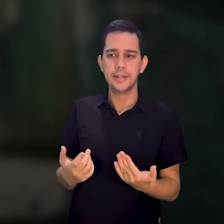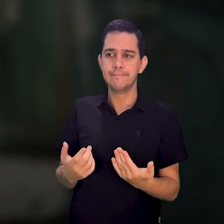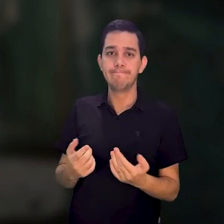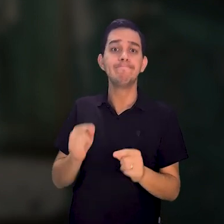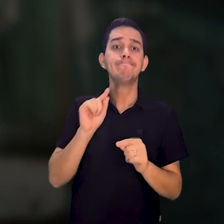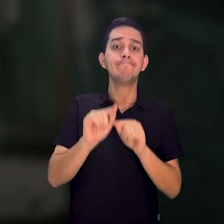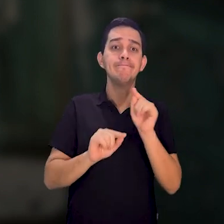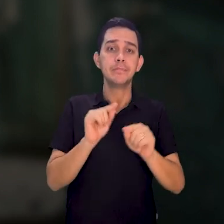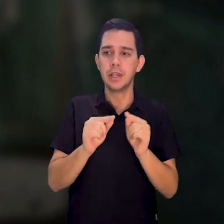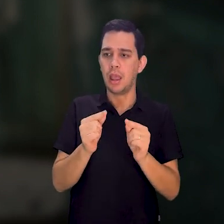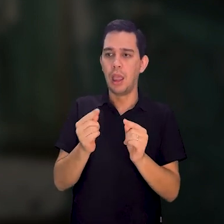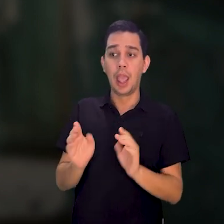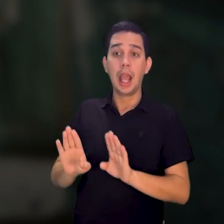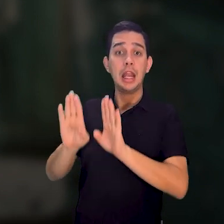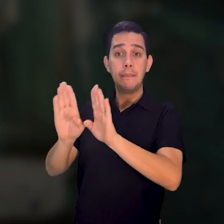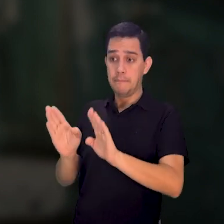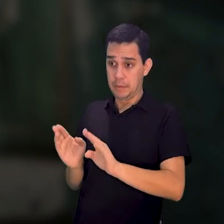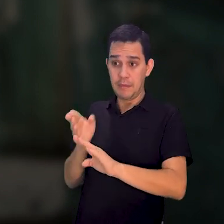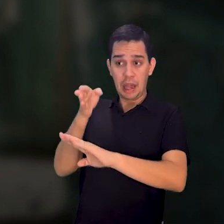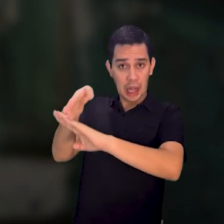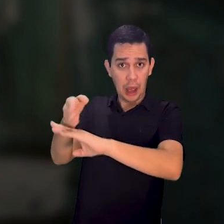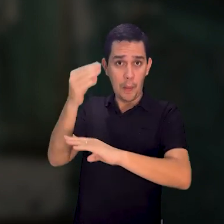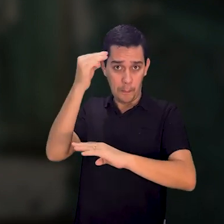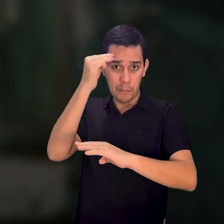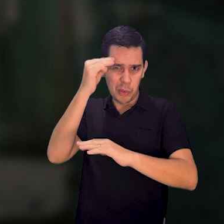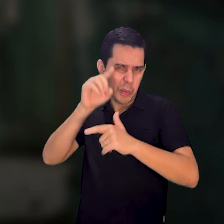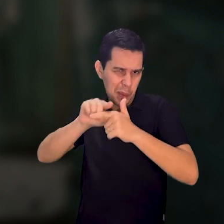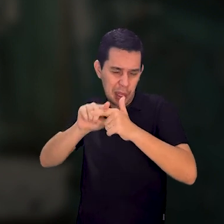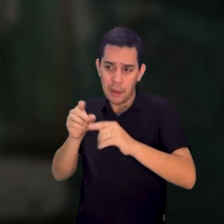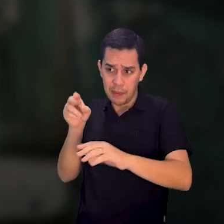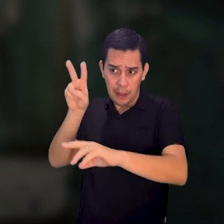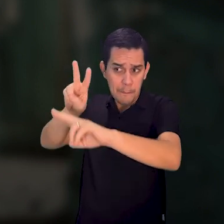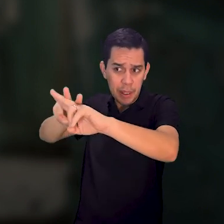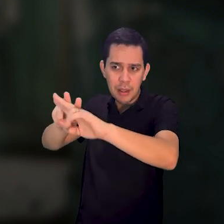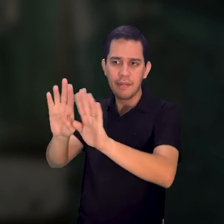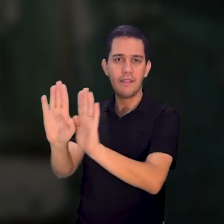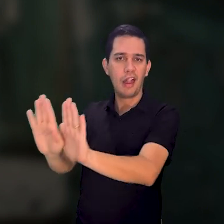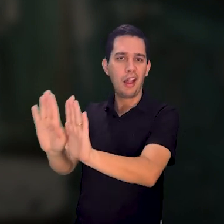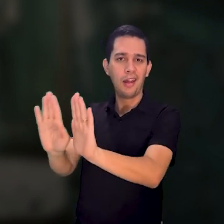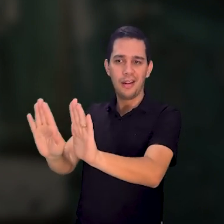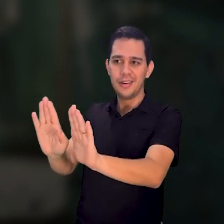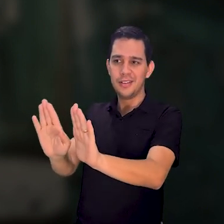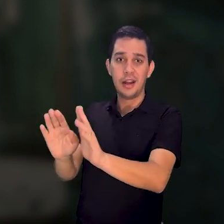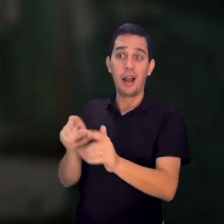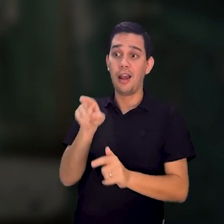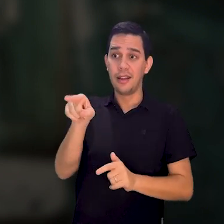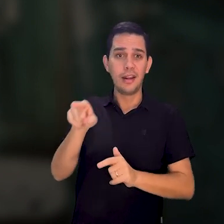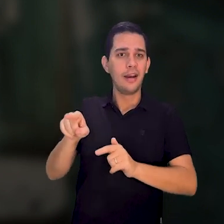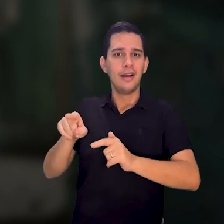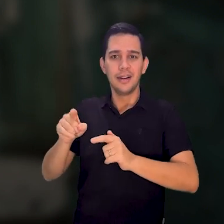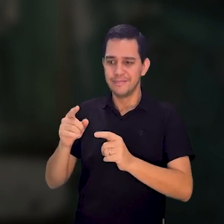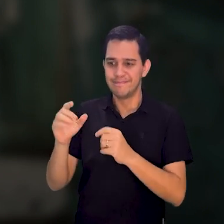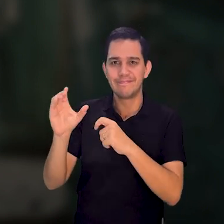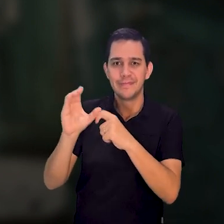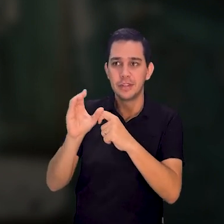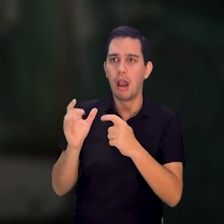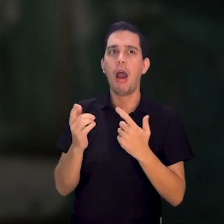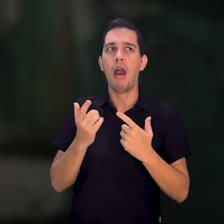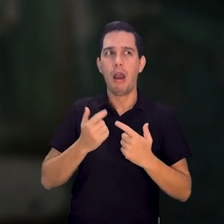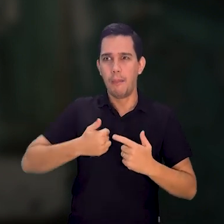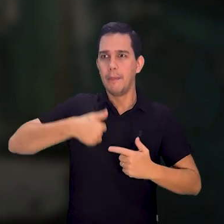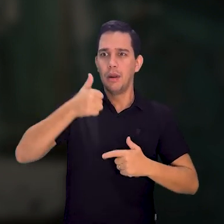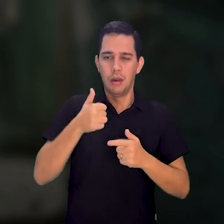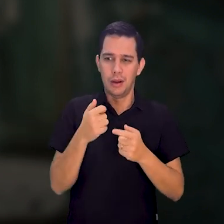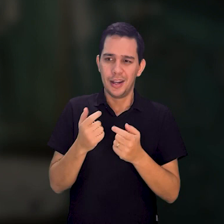incentivavam, propiciavam a cronificação daquele paciente para que ele não saísse mais, porque ele se tornou uma fonte de renda, se tornou